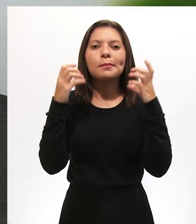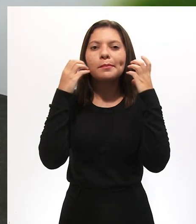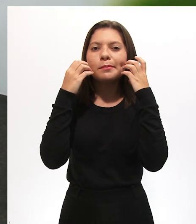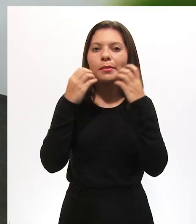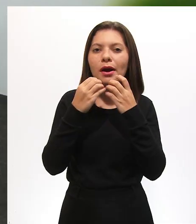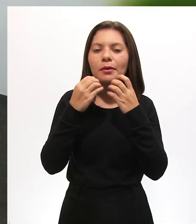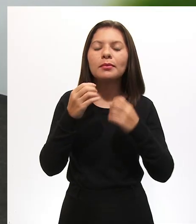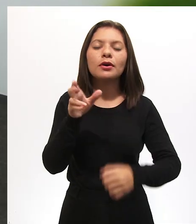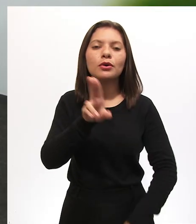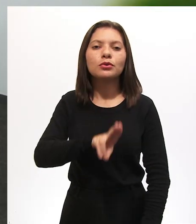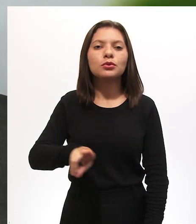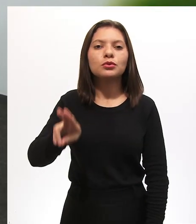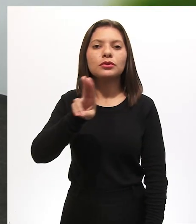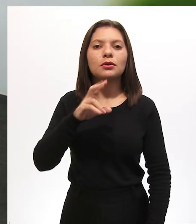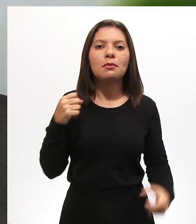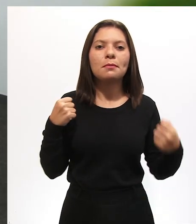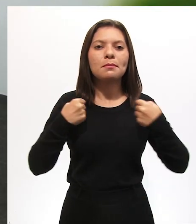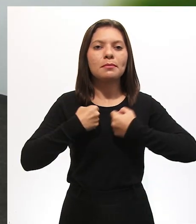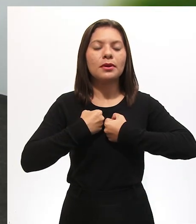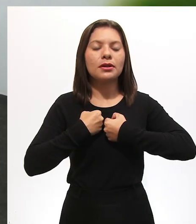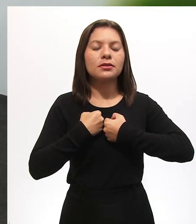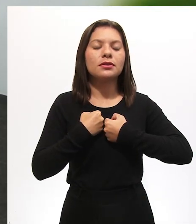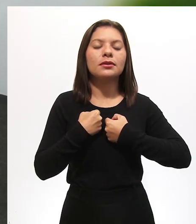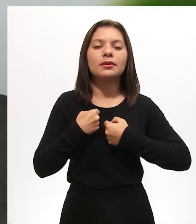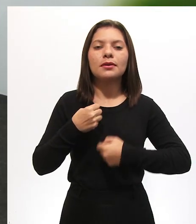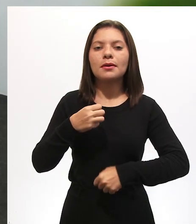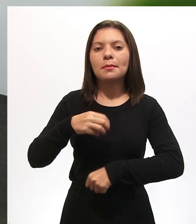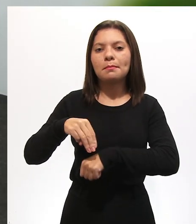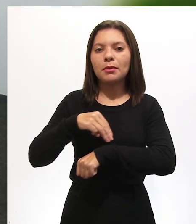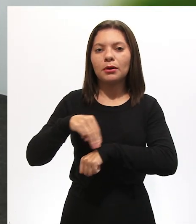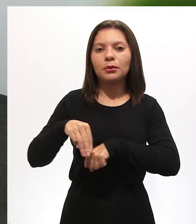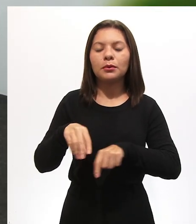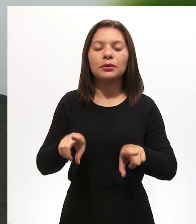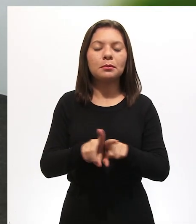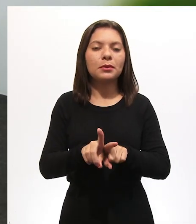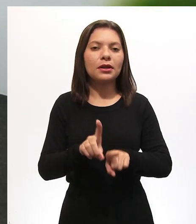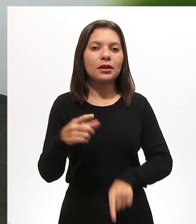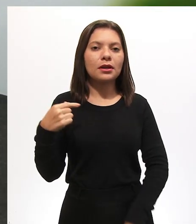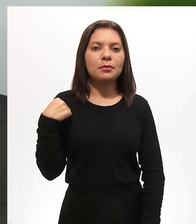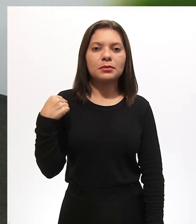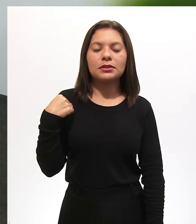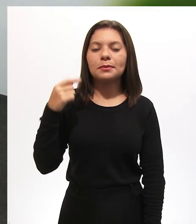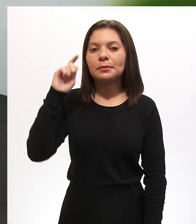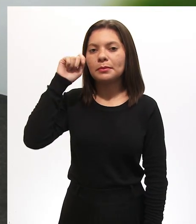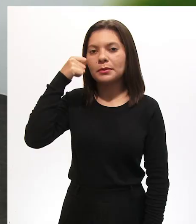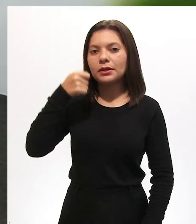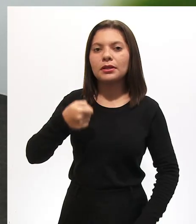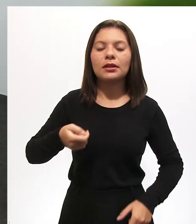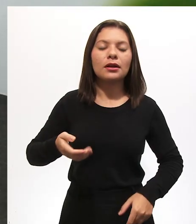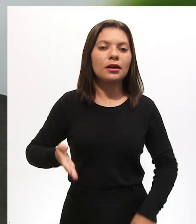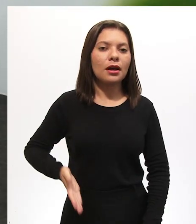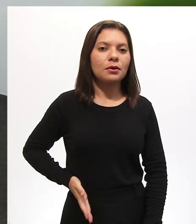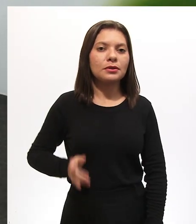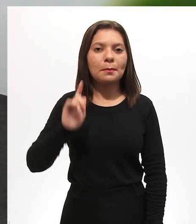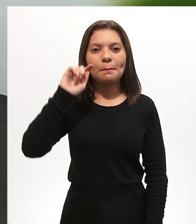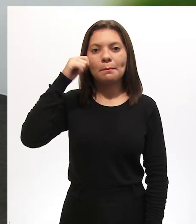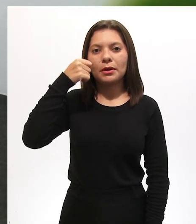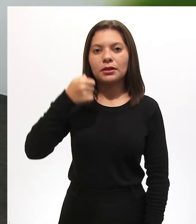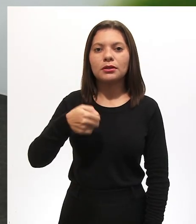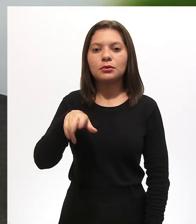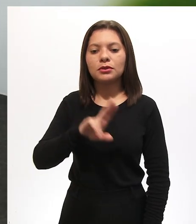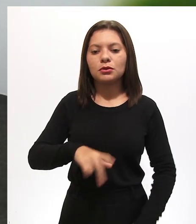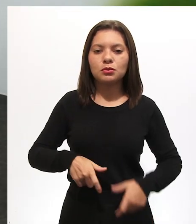estou vestindo um blazer marrom, camisa preta, calça preta, eu estou de